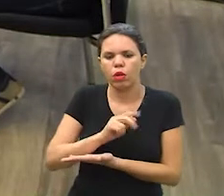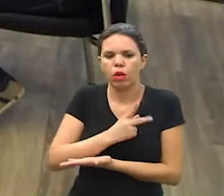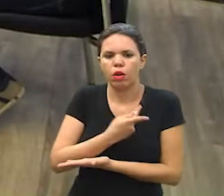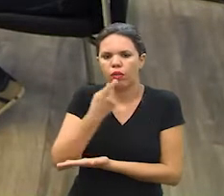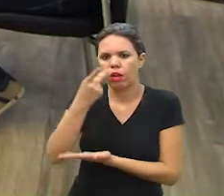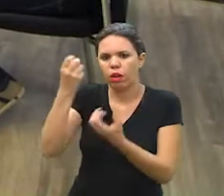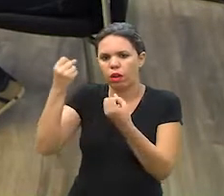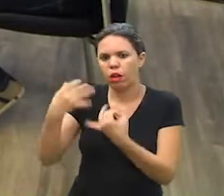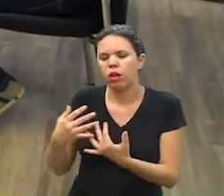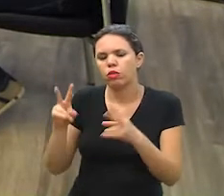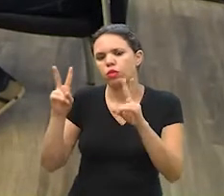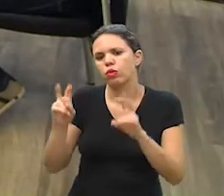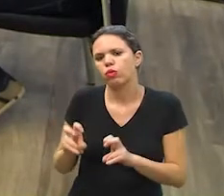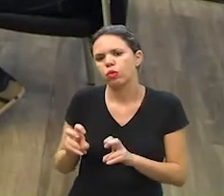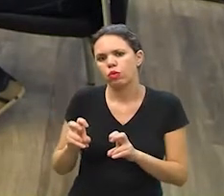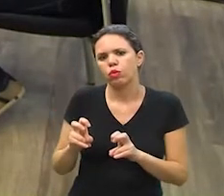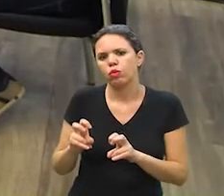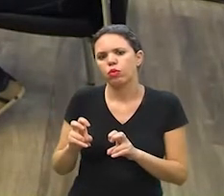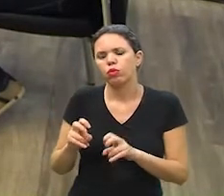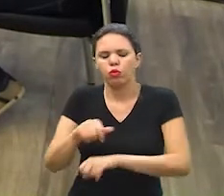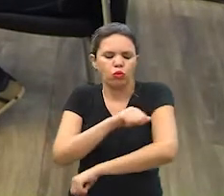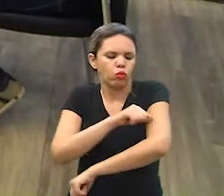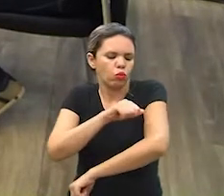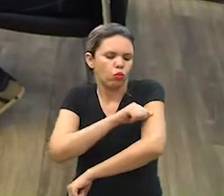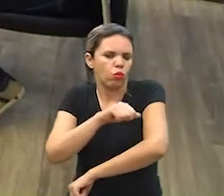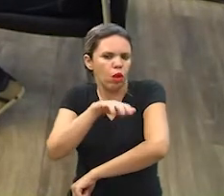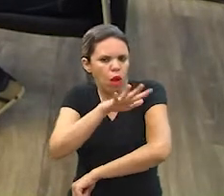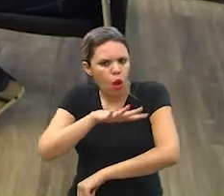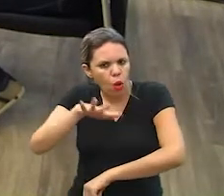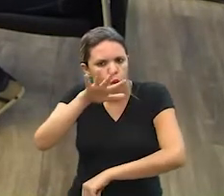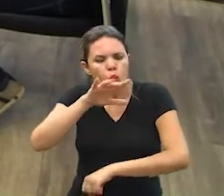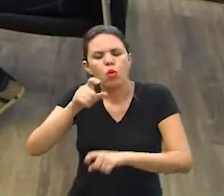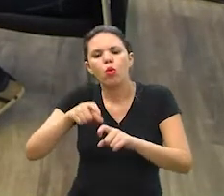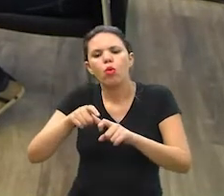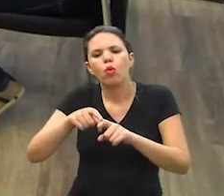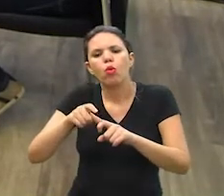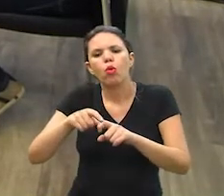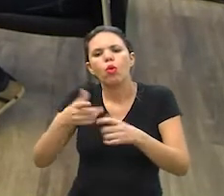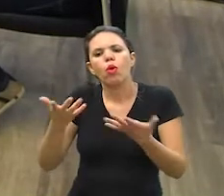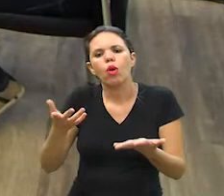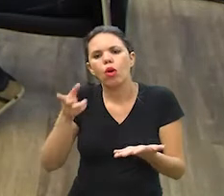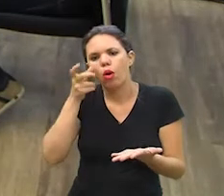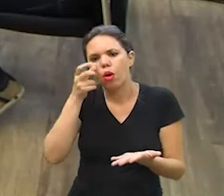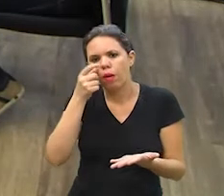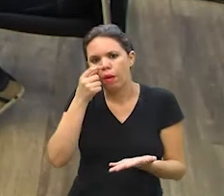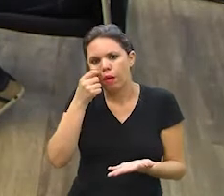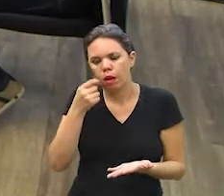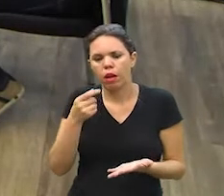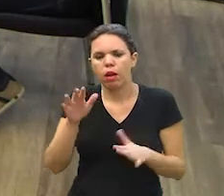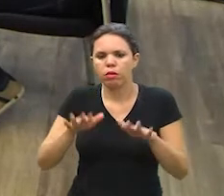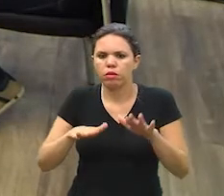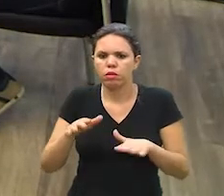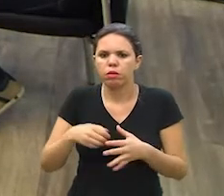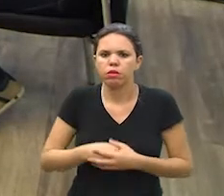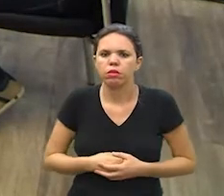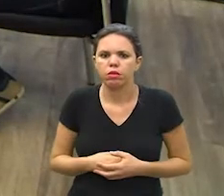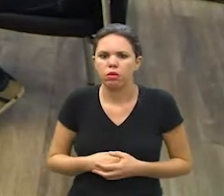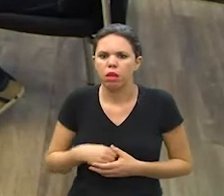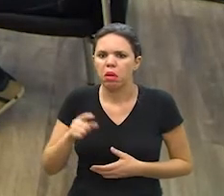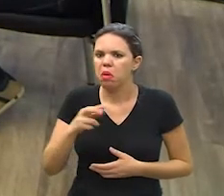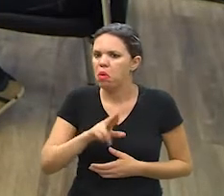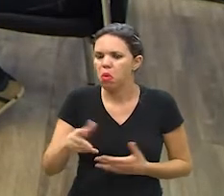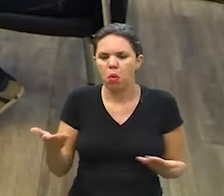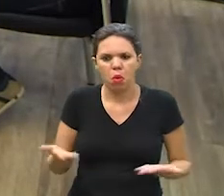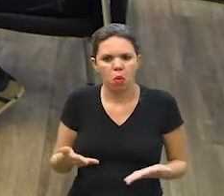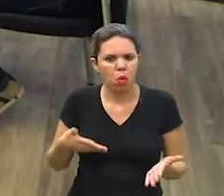estava falando sobre os residentes, essa área da medicina. E pelo que eu tenho escutado, provavelmente esta não